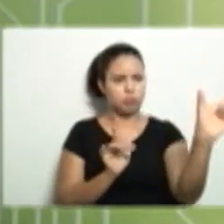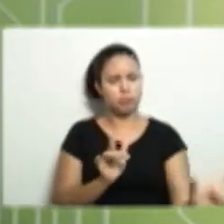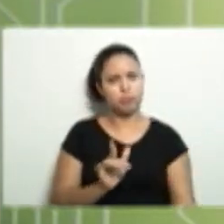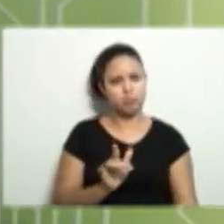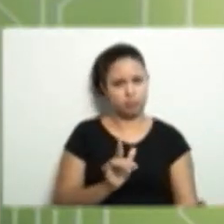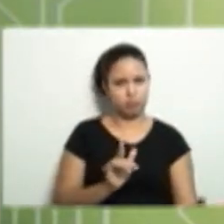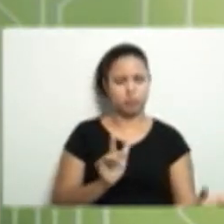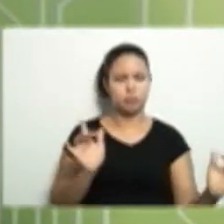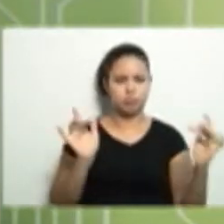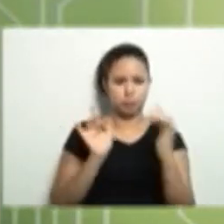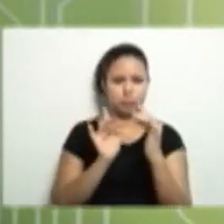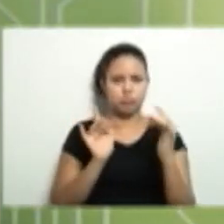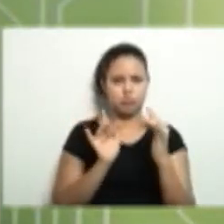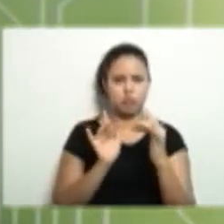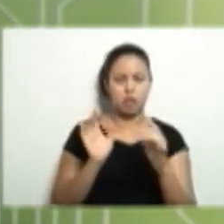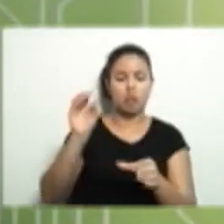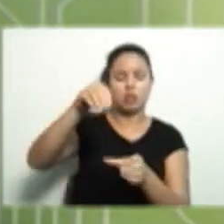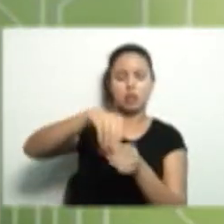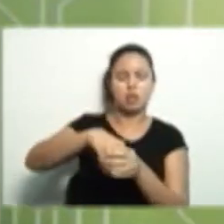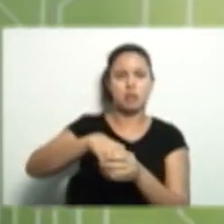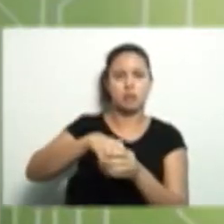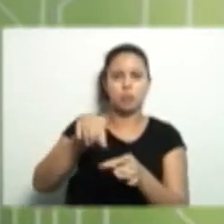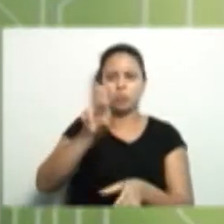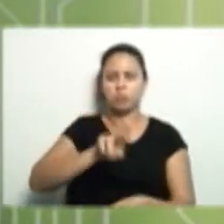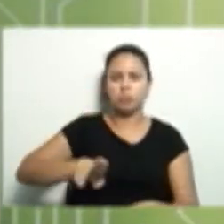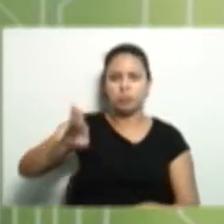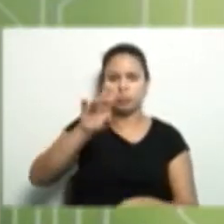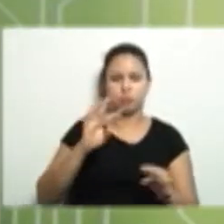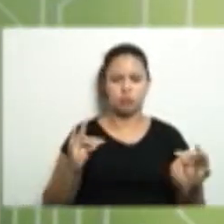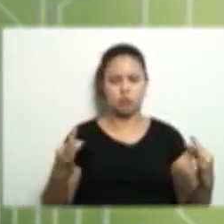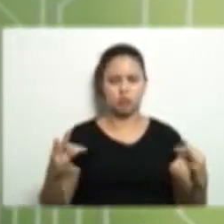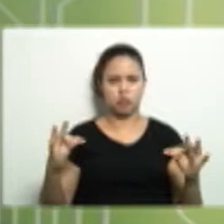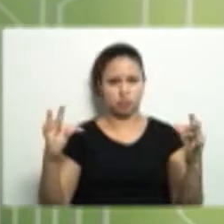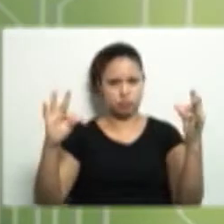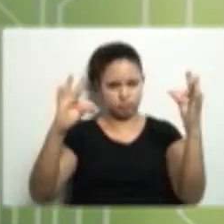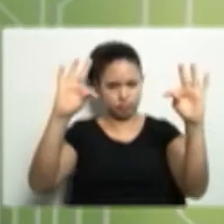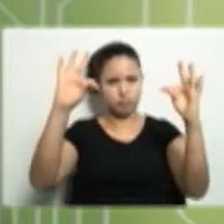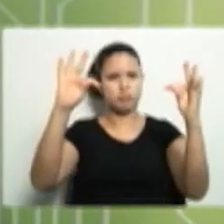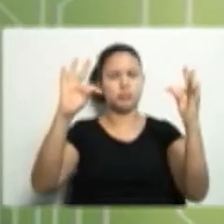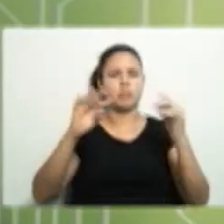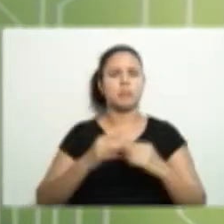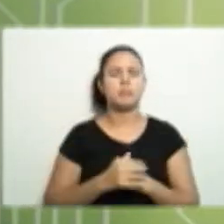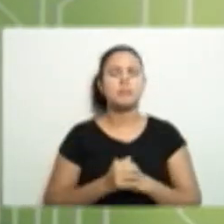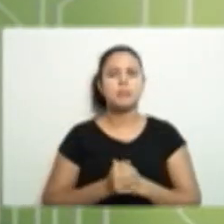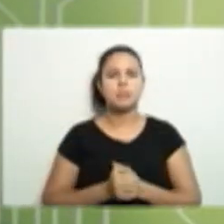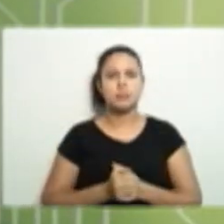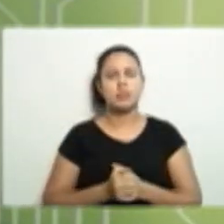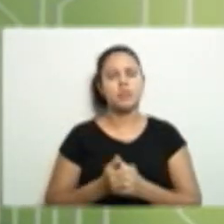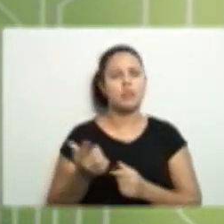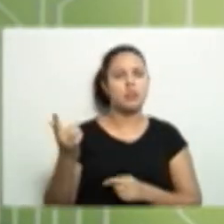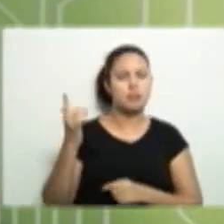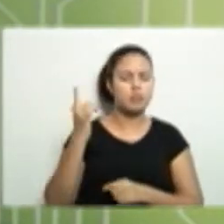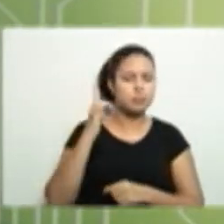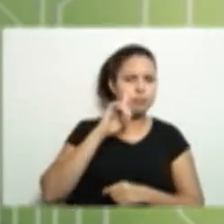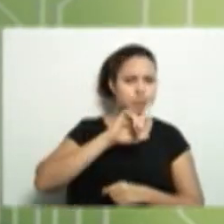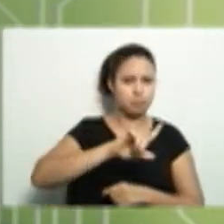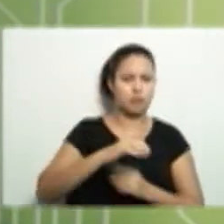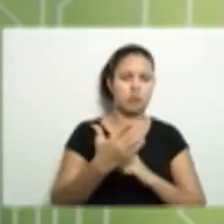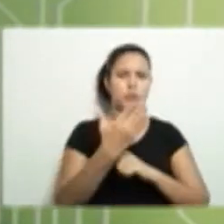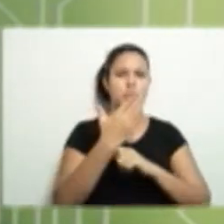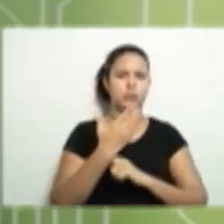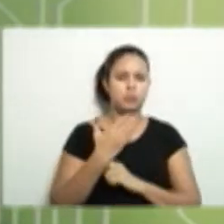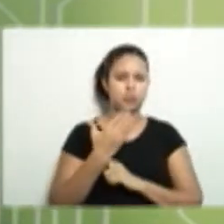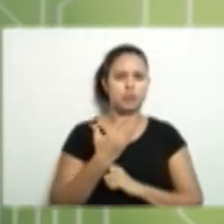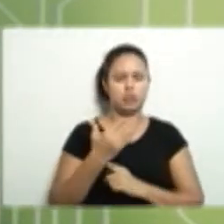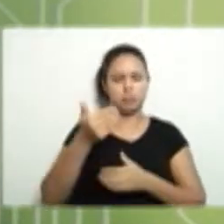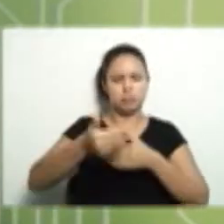máquinas e equipamentos que vão fomentar o processo produtivo desse serviço. O mesmo é válido para